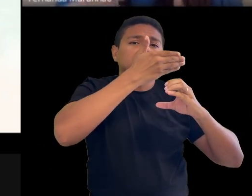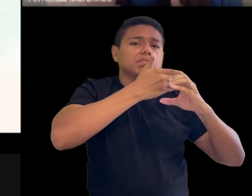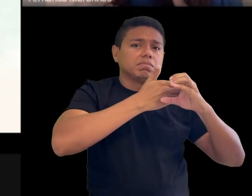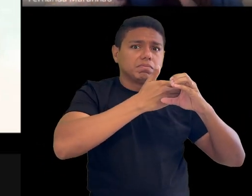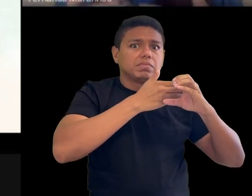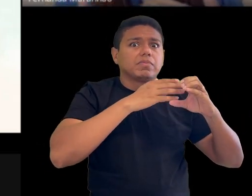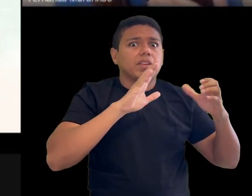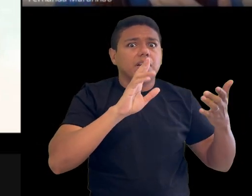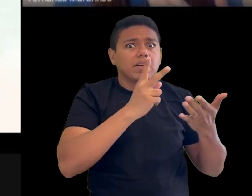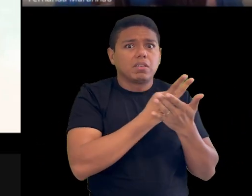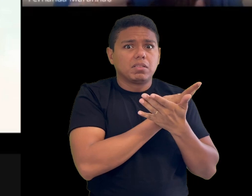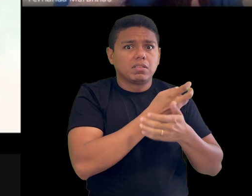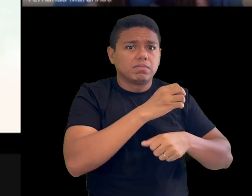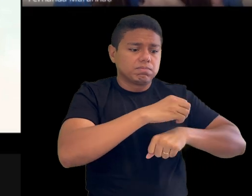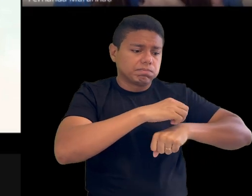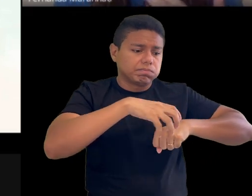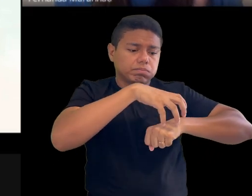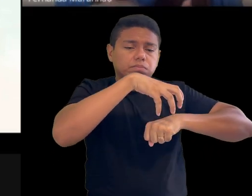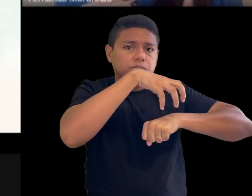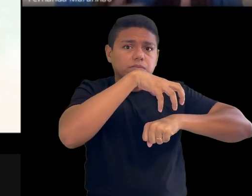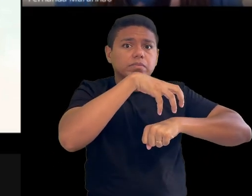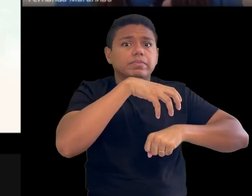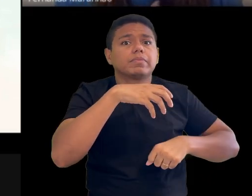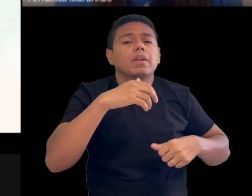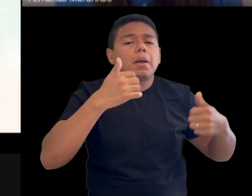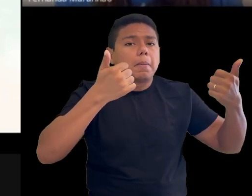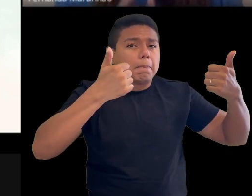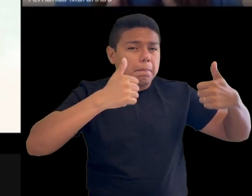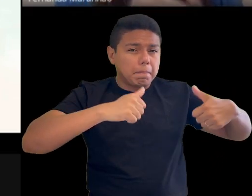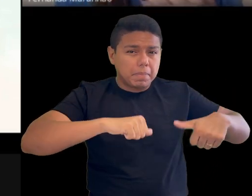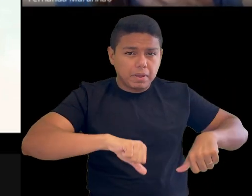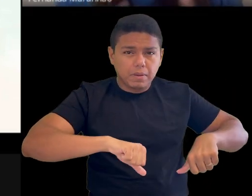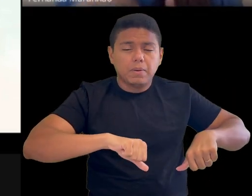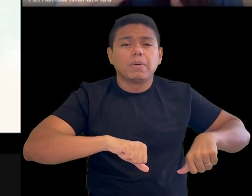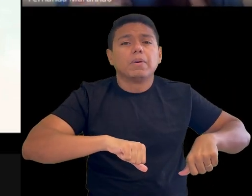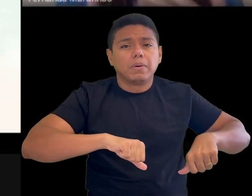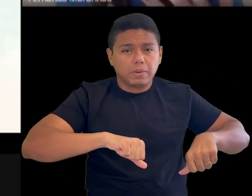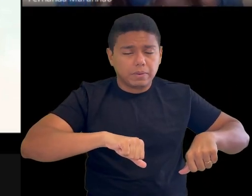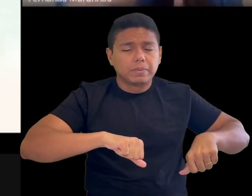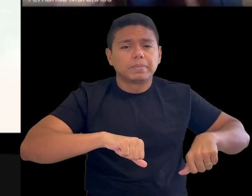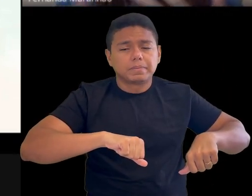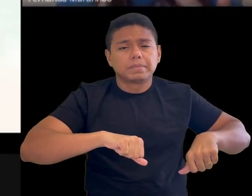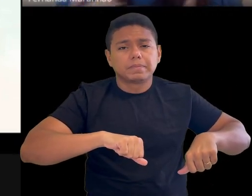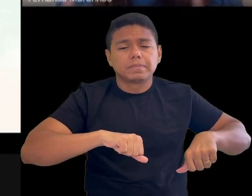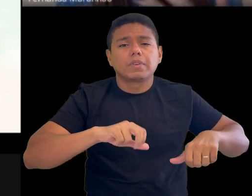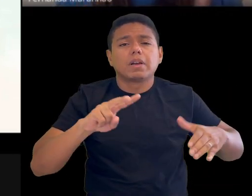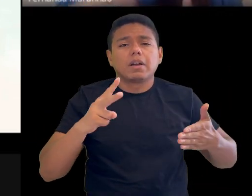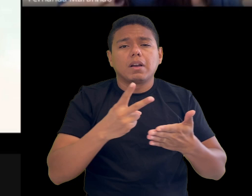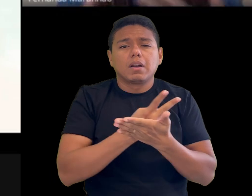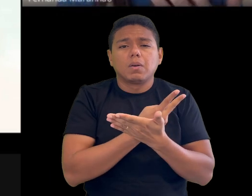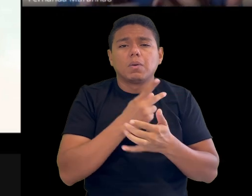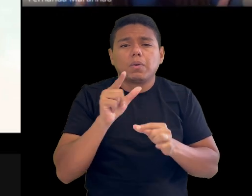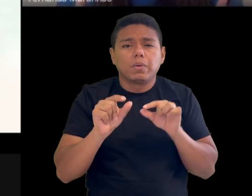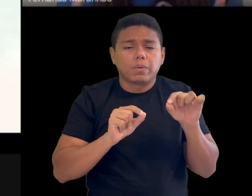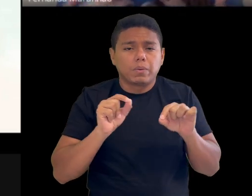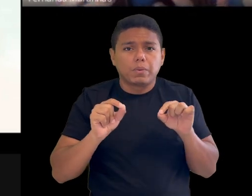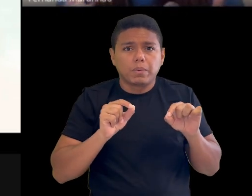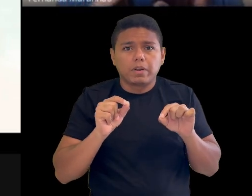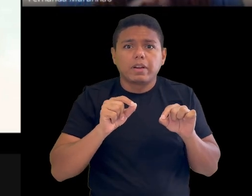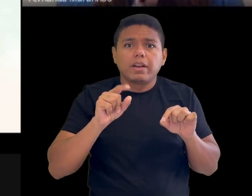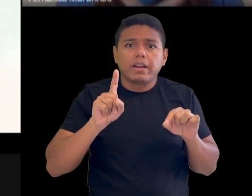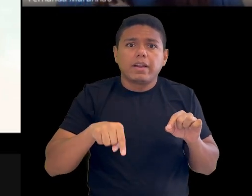retroplacentário piora a progressão desse descolamento, tornando aí uma condição que só